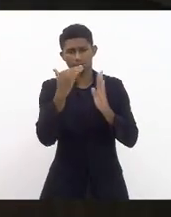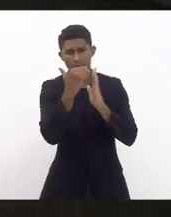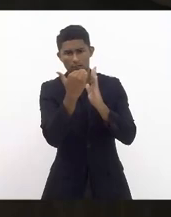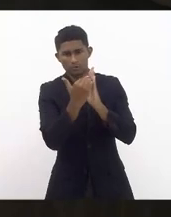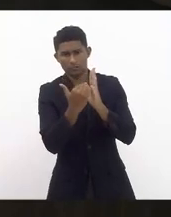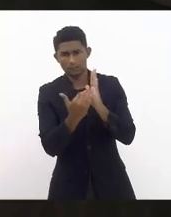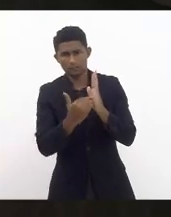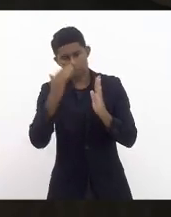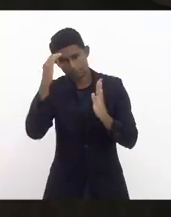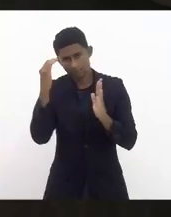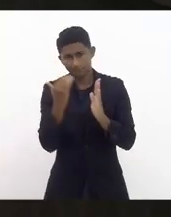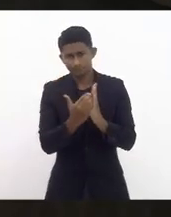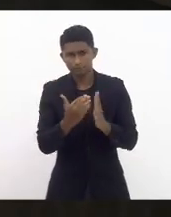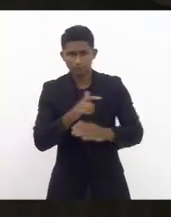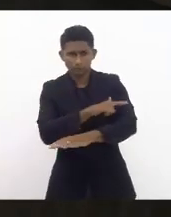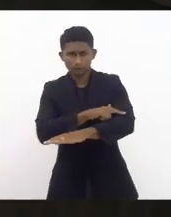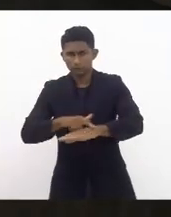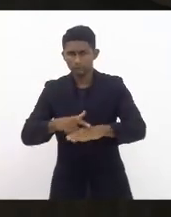com comportamento